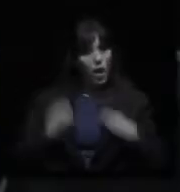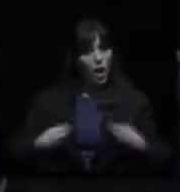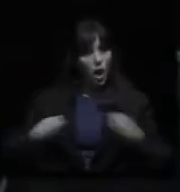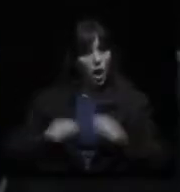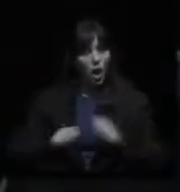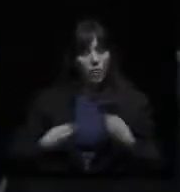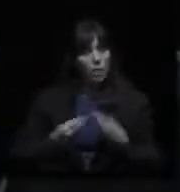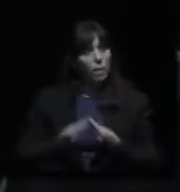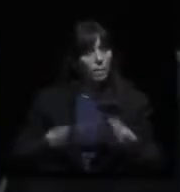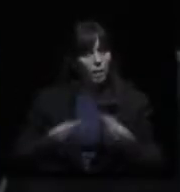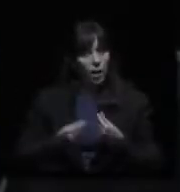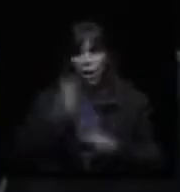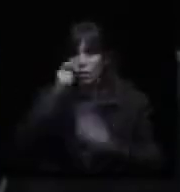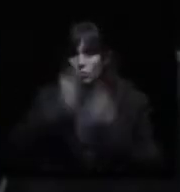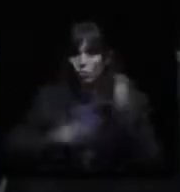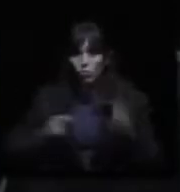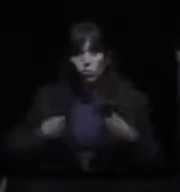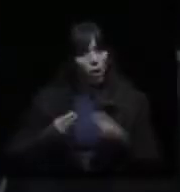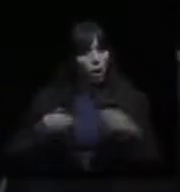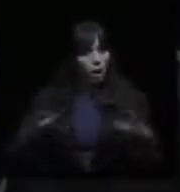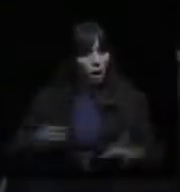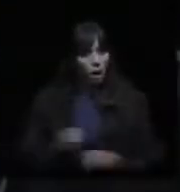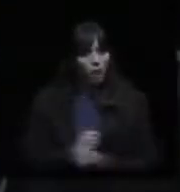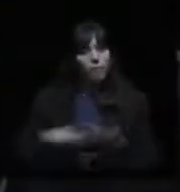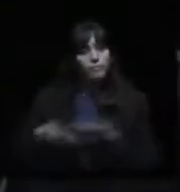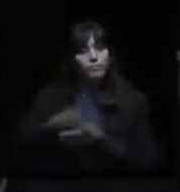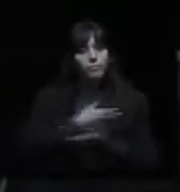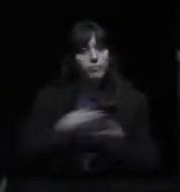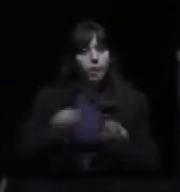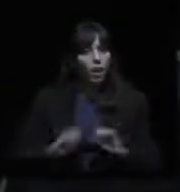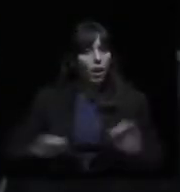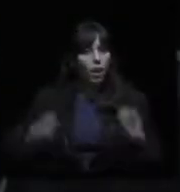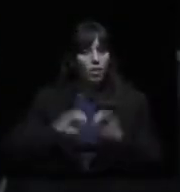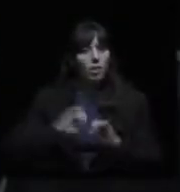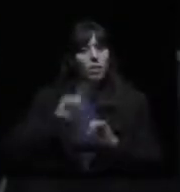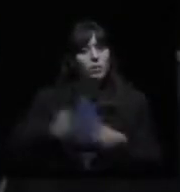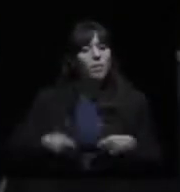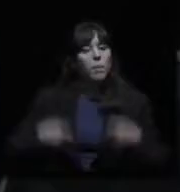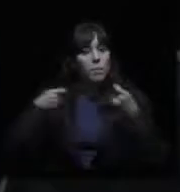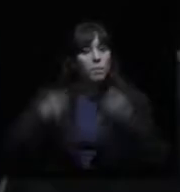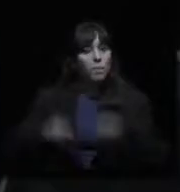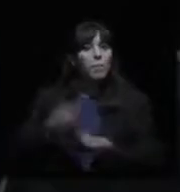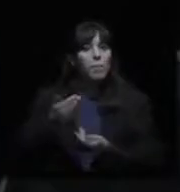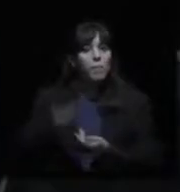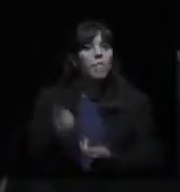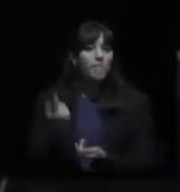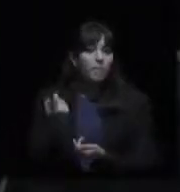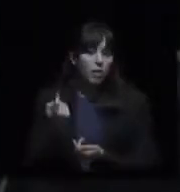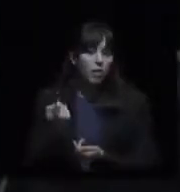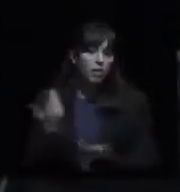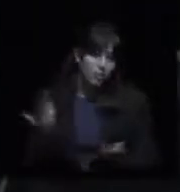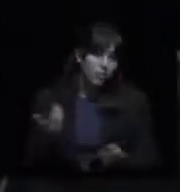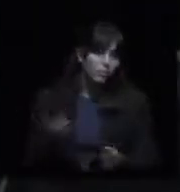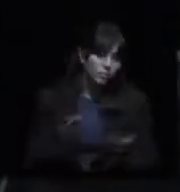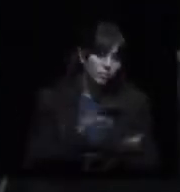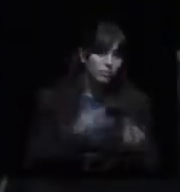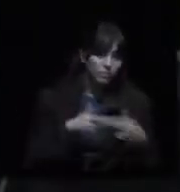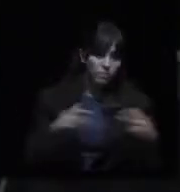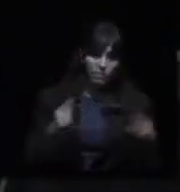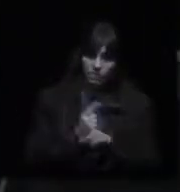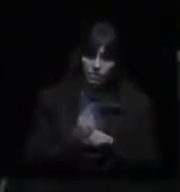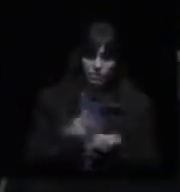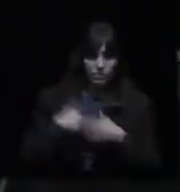humanos e materiais, na falta de articulação e no subfinanciamento crónico. Perante isto, a Câmara insiste em não recuperar as